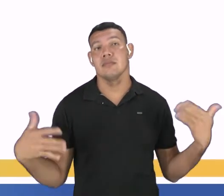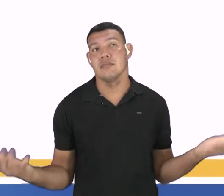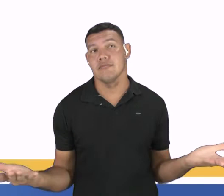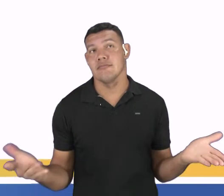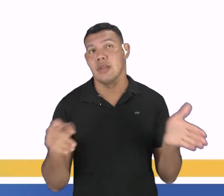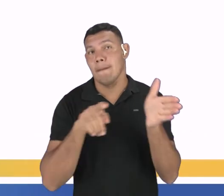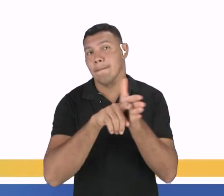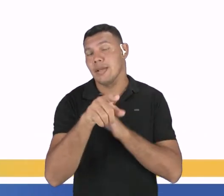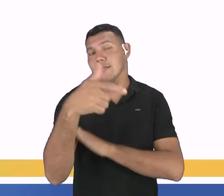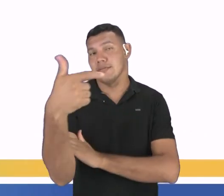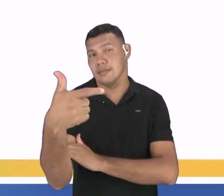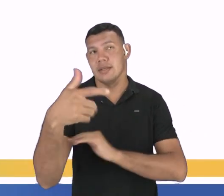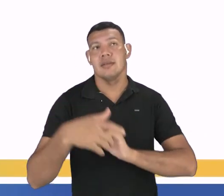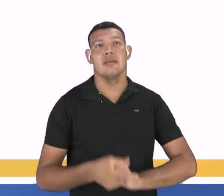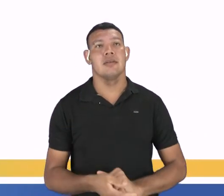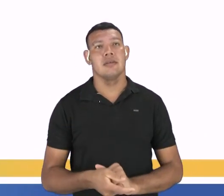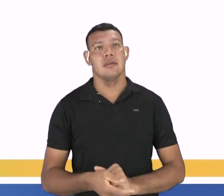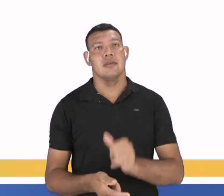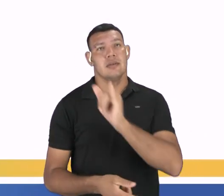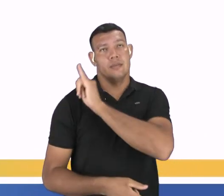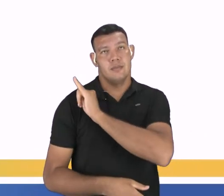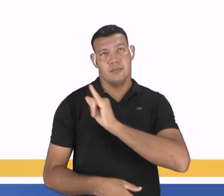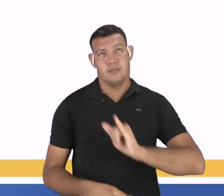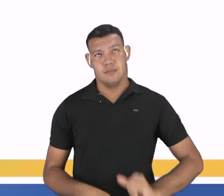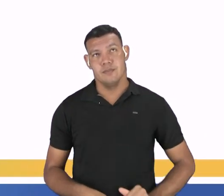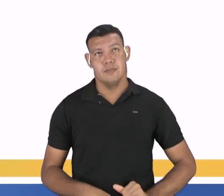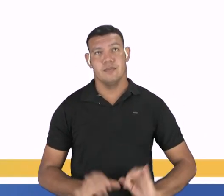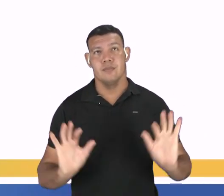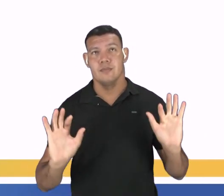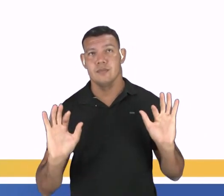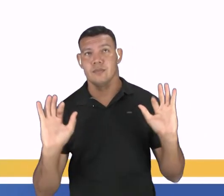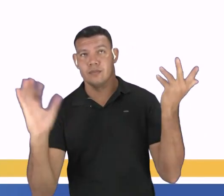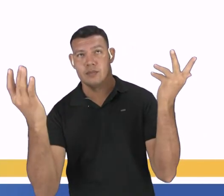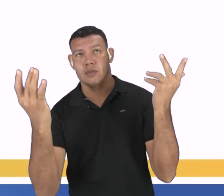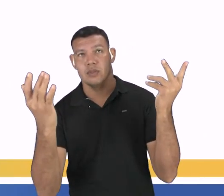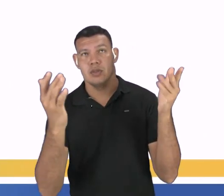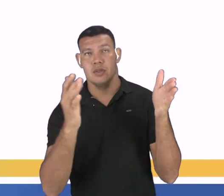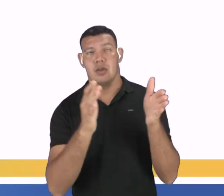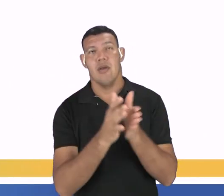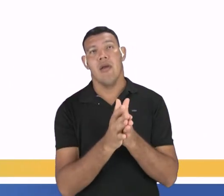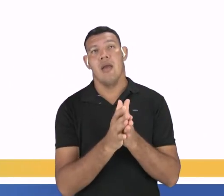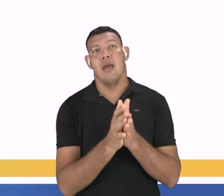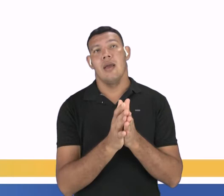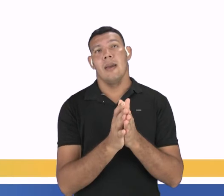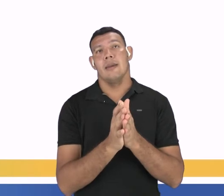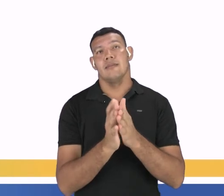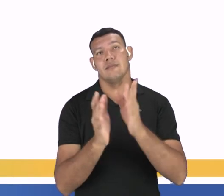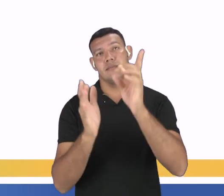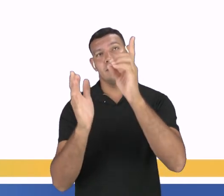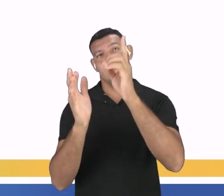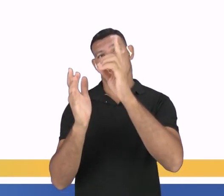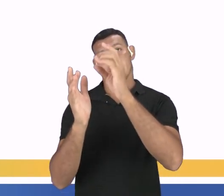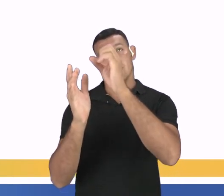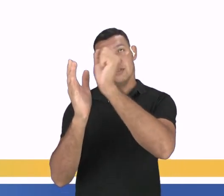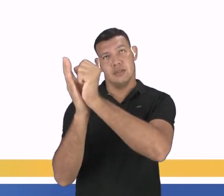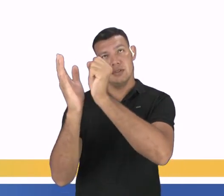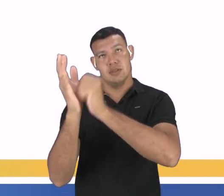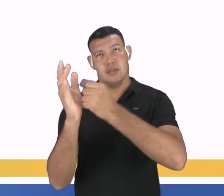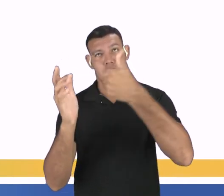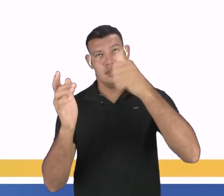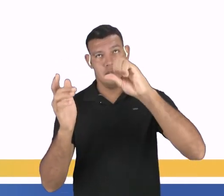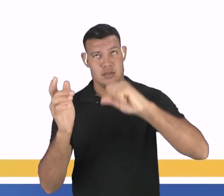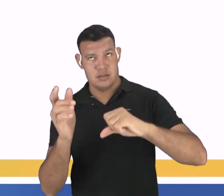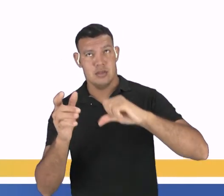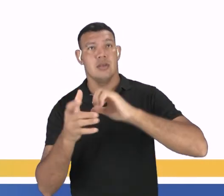a segunda questão. O imperialismo foi o fenômeno típico da segunda metade do século XIX, no qual as nações